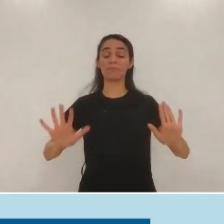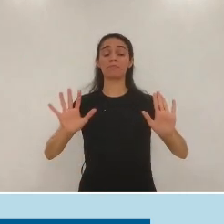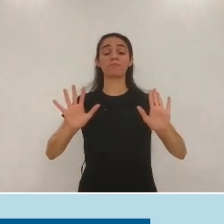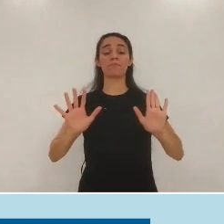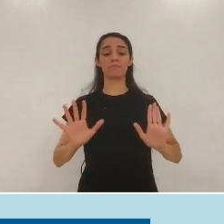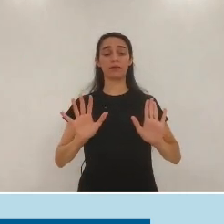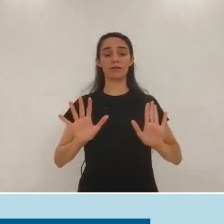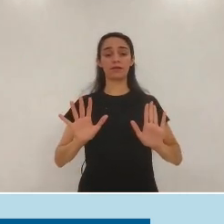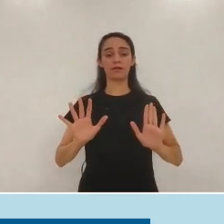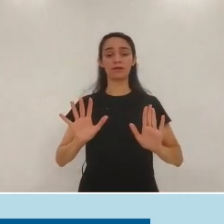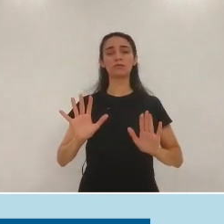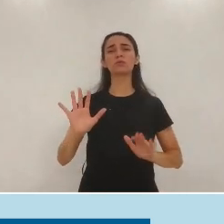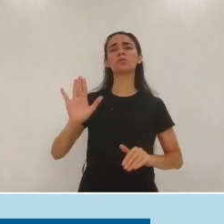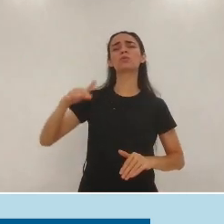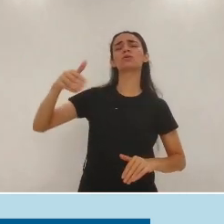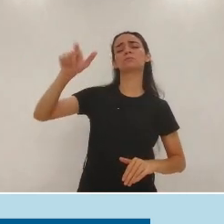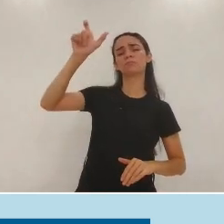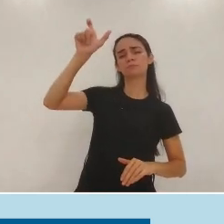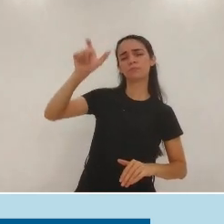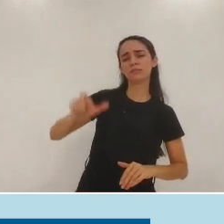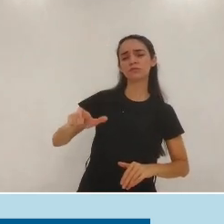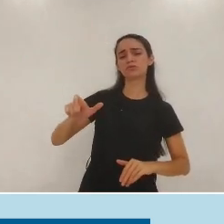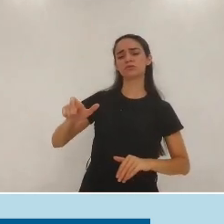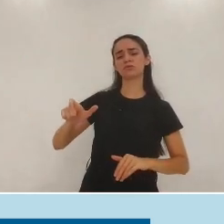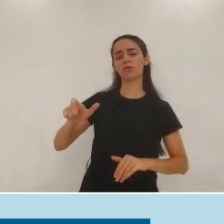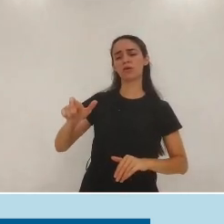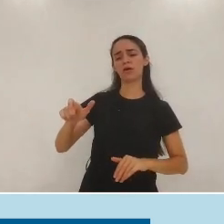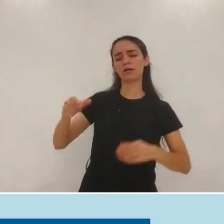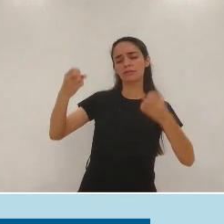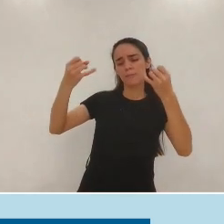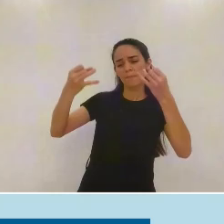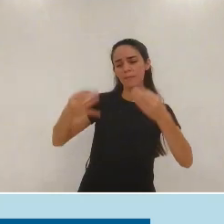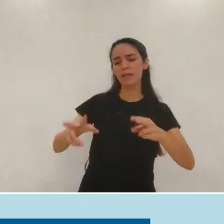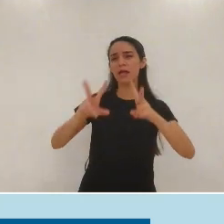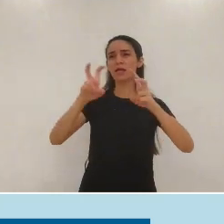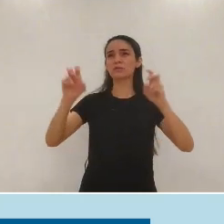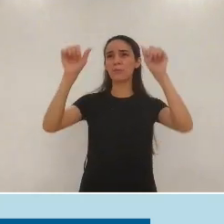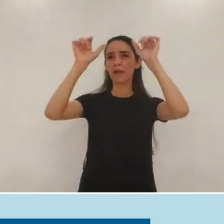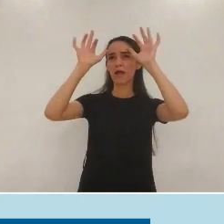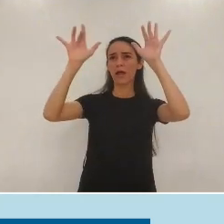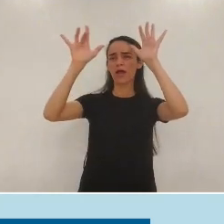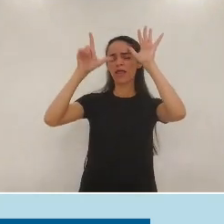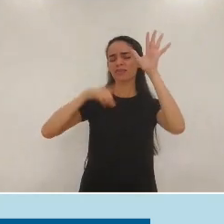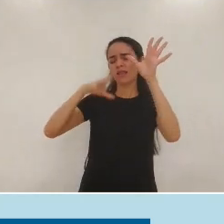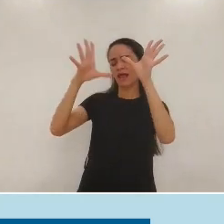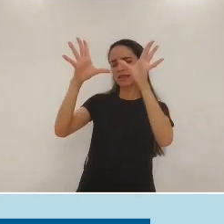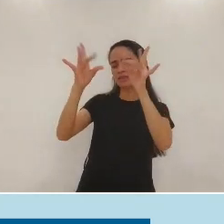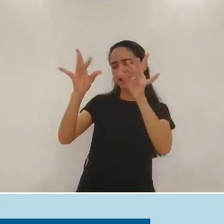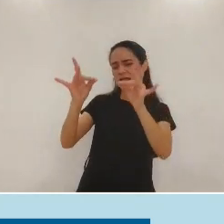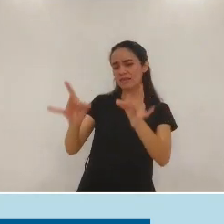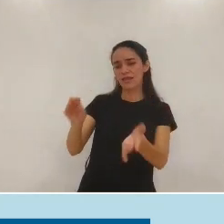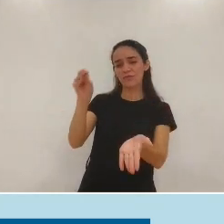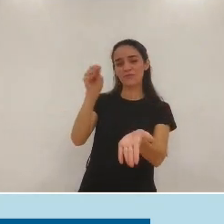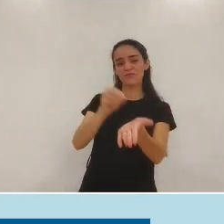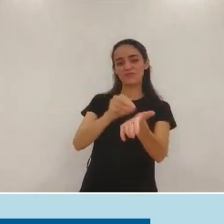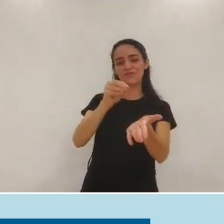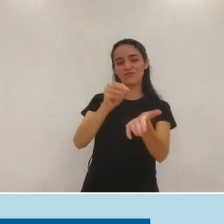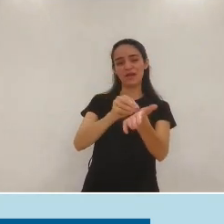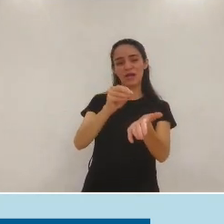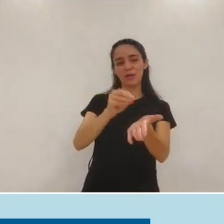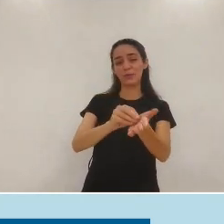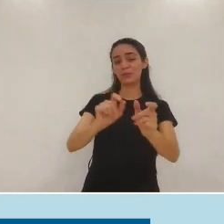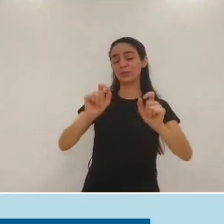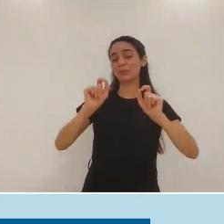falam do autismo, tem um pequeno detalhe que muitas das vezes esquecem de falar. É que quando